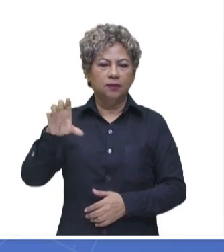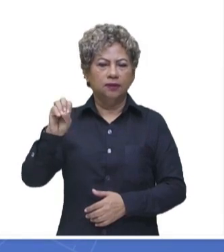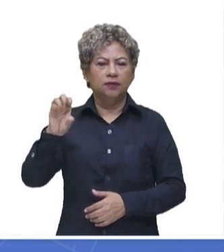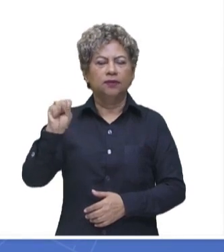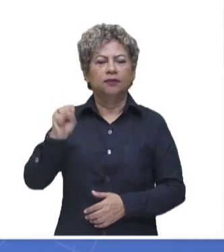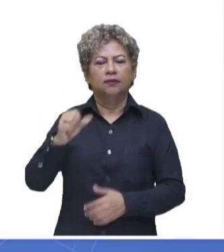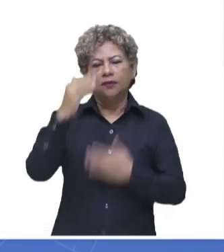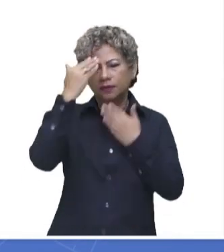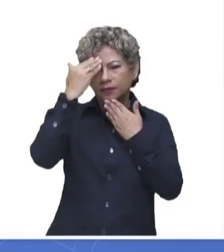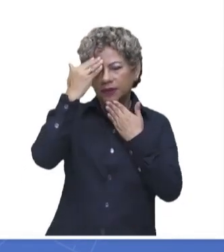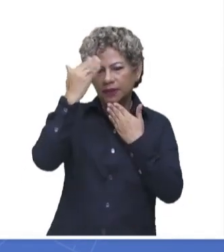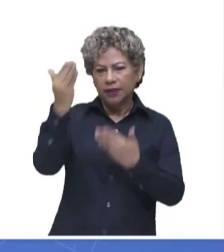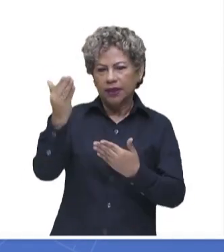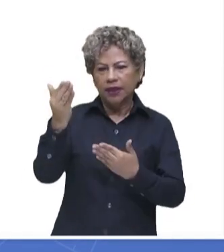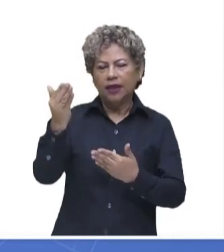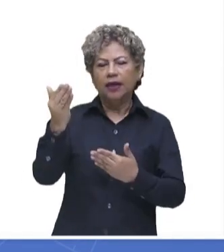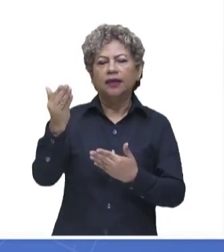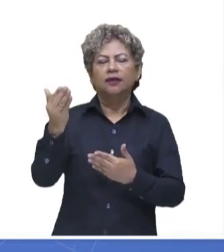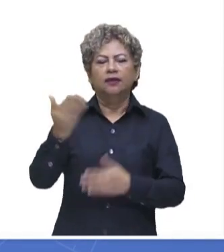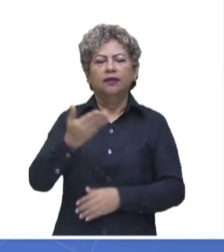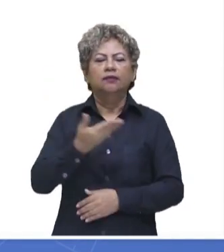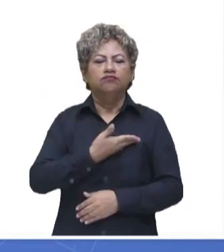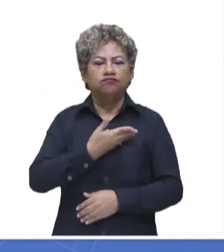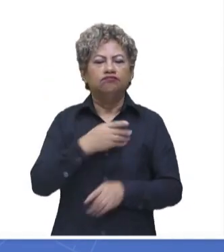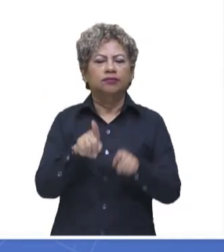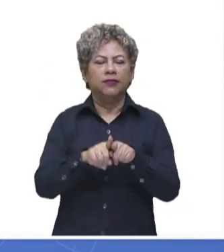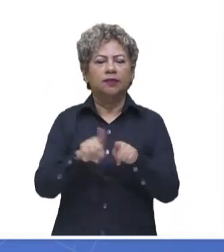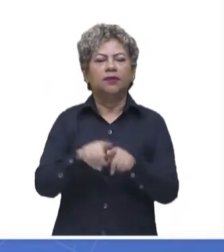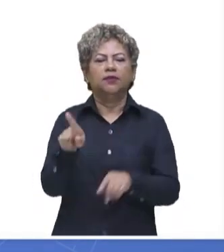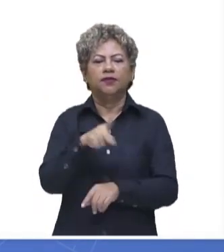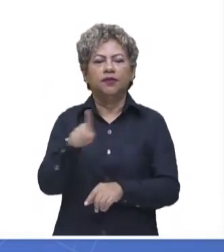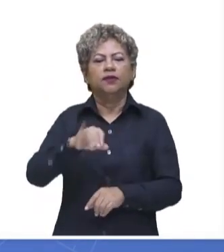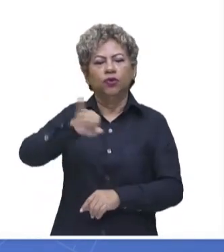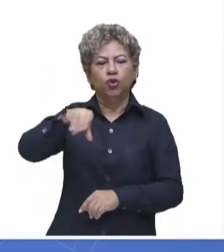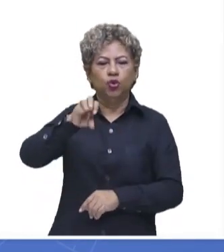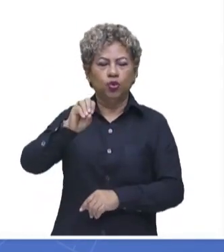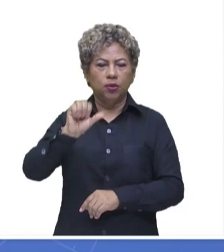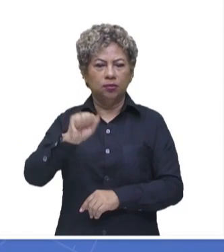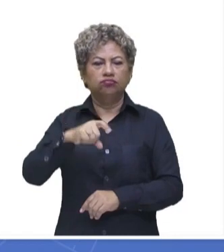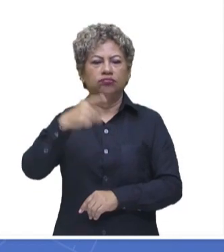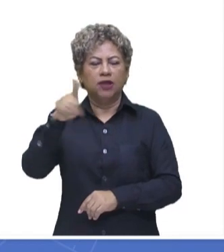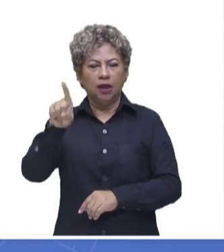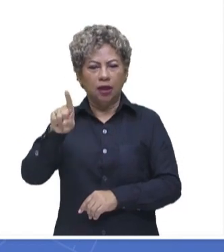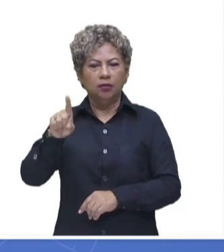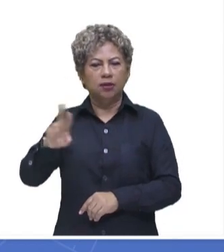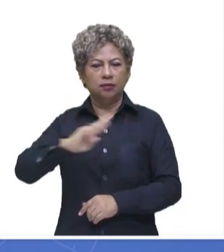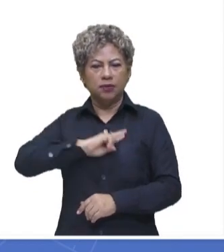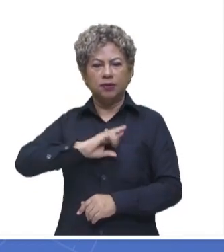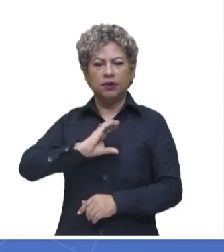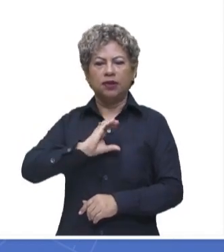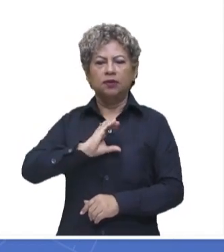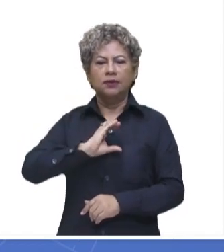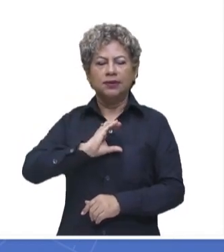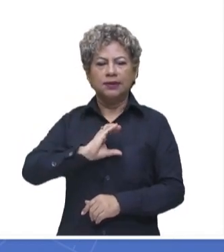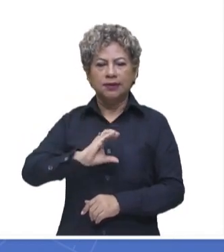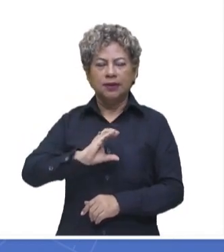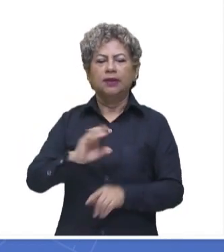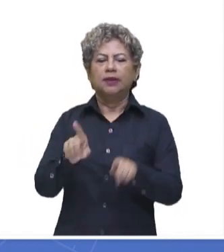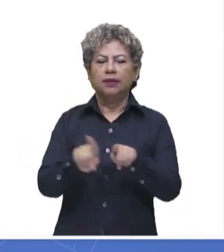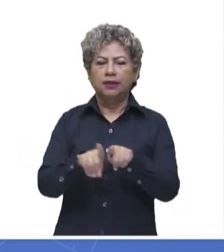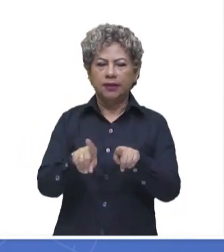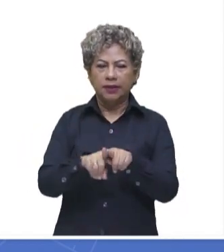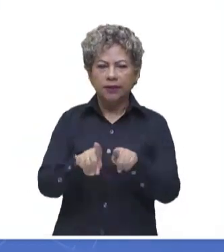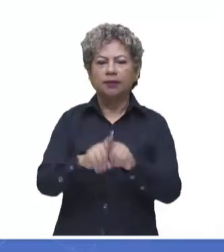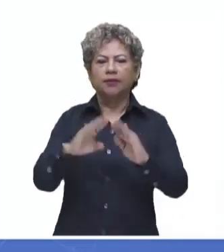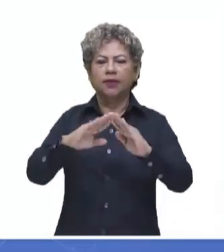nossos alunos. João Vitor também está dizendo que a resposta correta é a letra C, a gente vai já verificar essa resposta. Mais